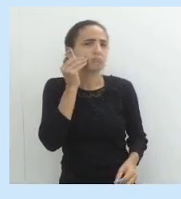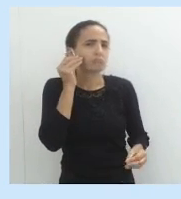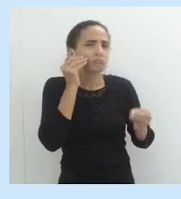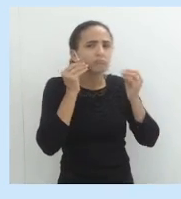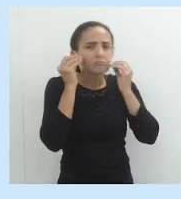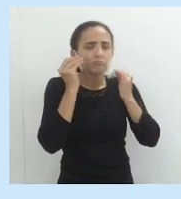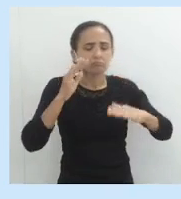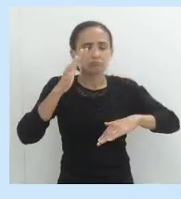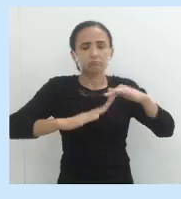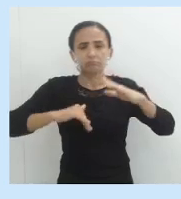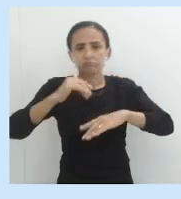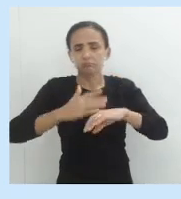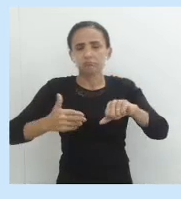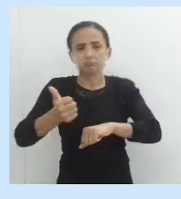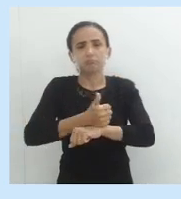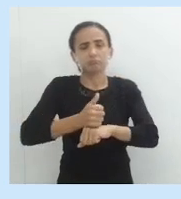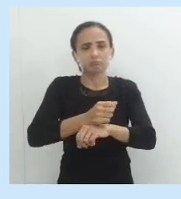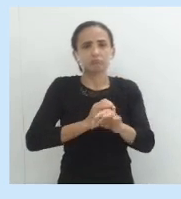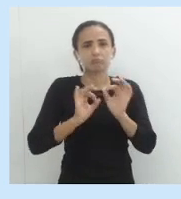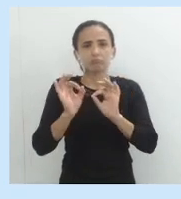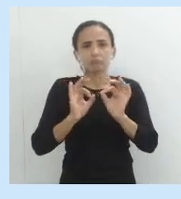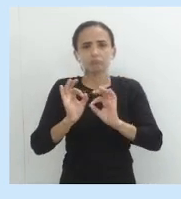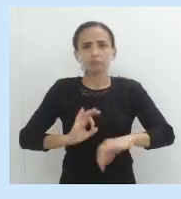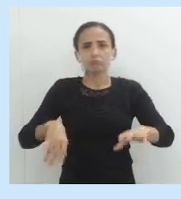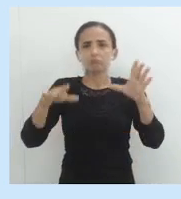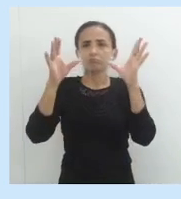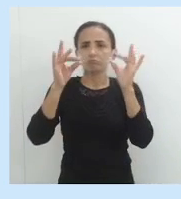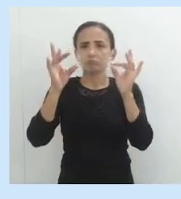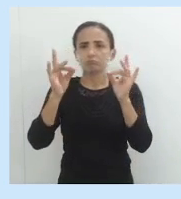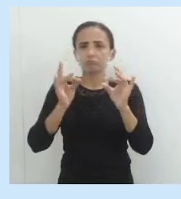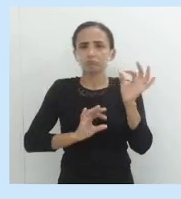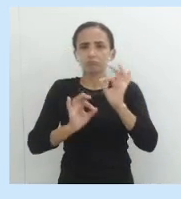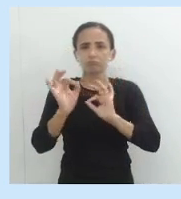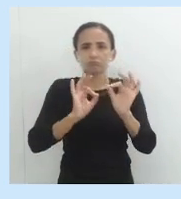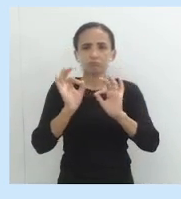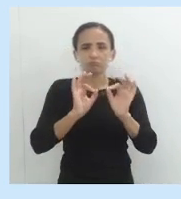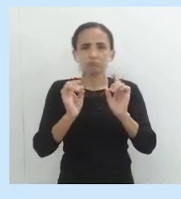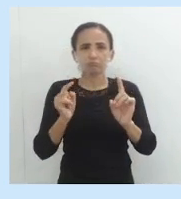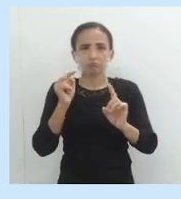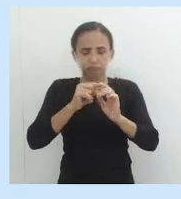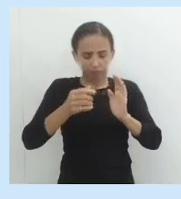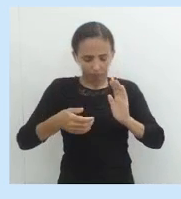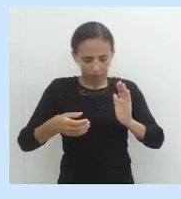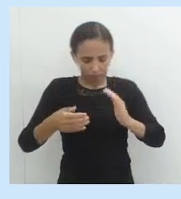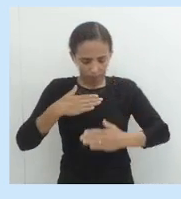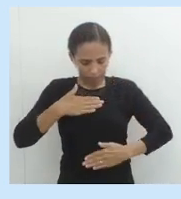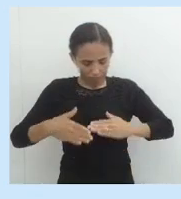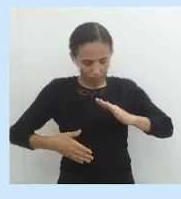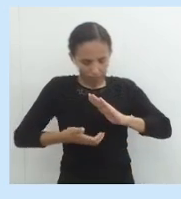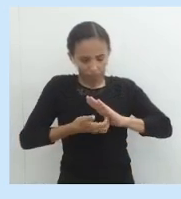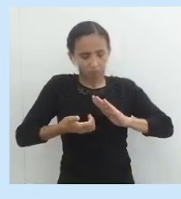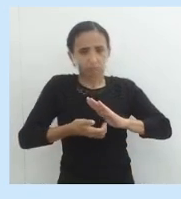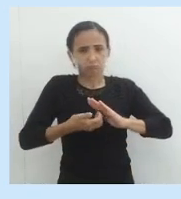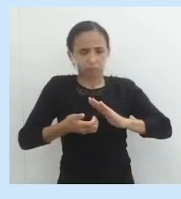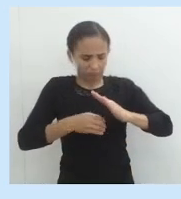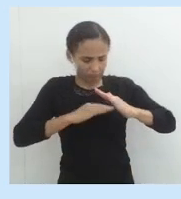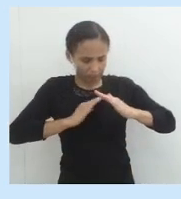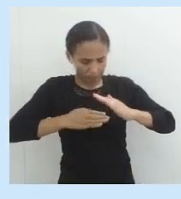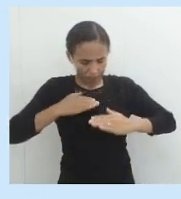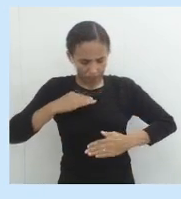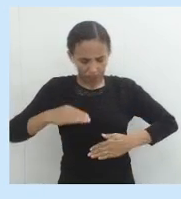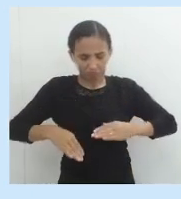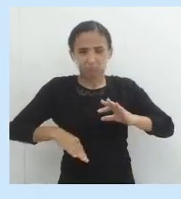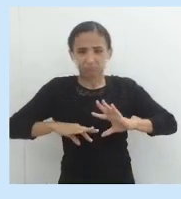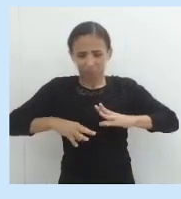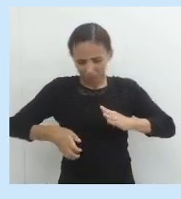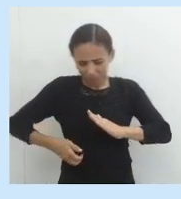arquitetura também. Né? Diziam que eles tiravam todos os órgãos vitais do corpo, né, para não apodrecer, para depois